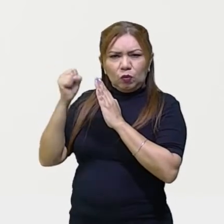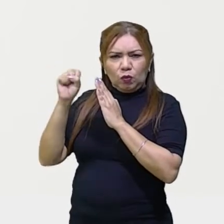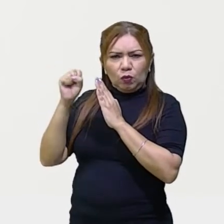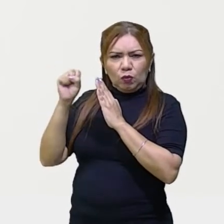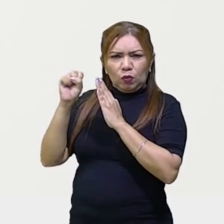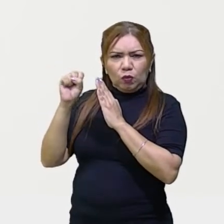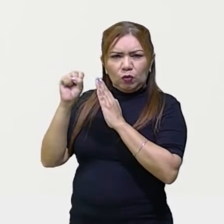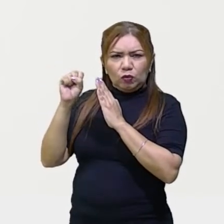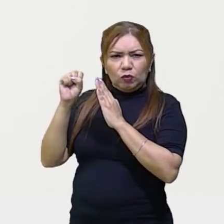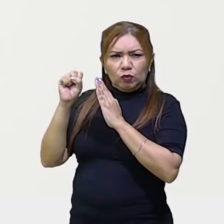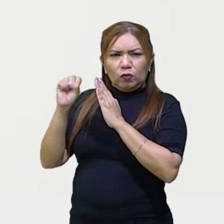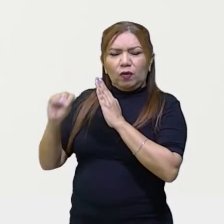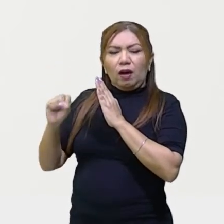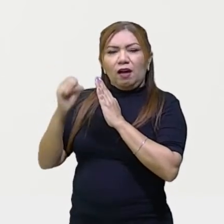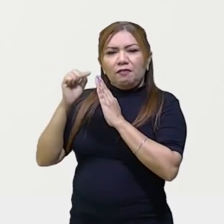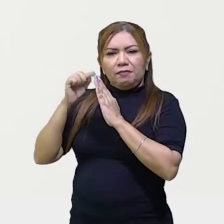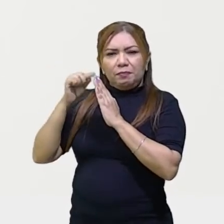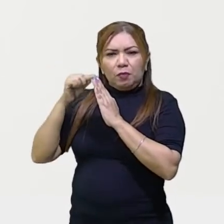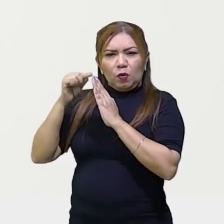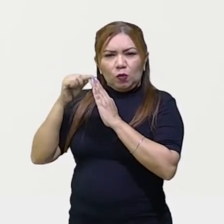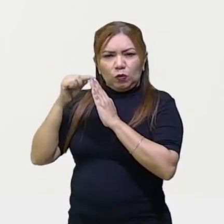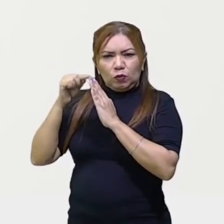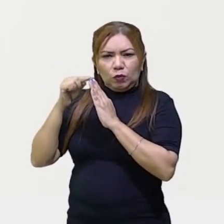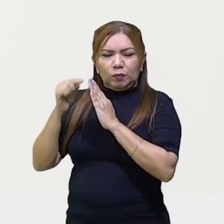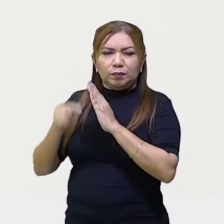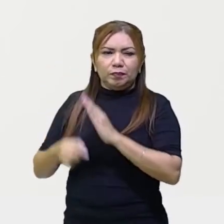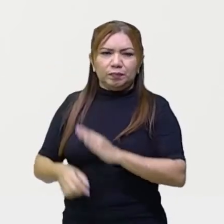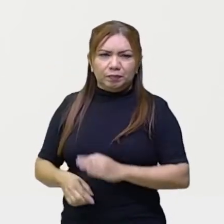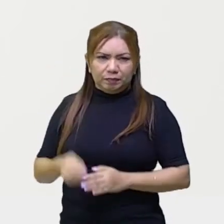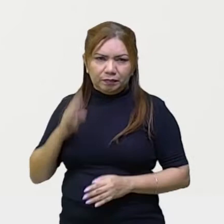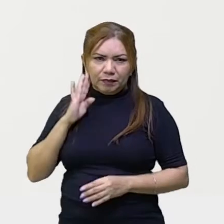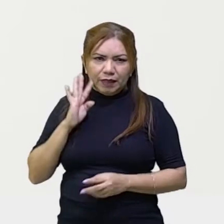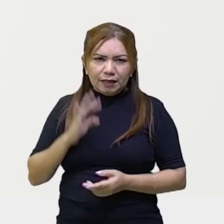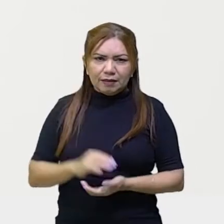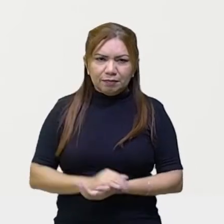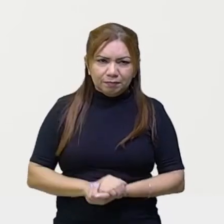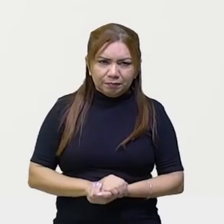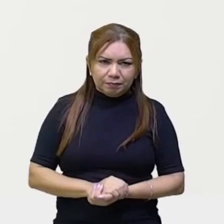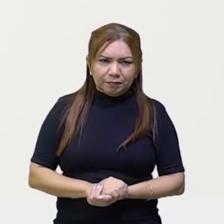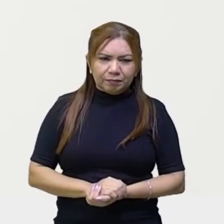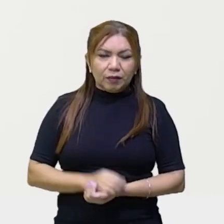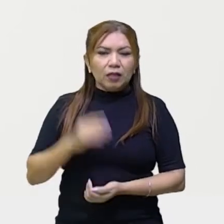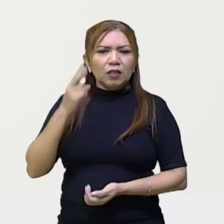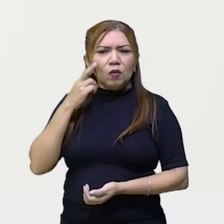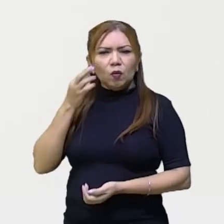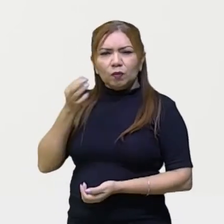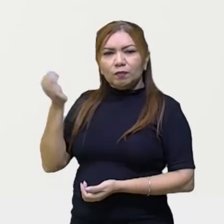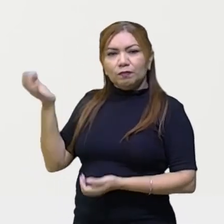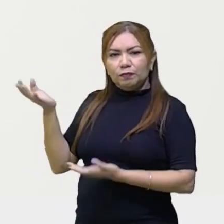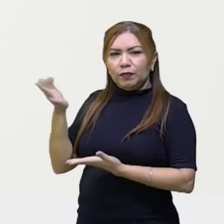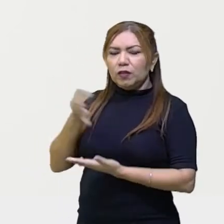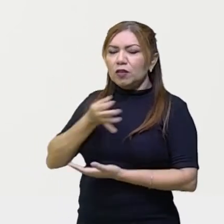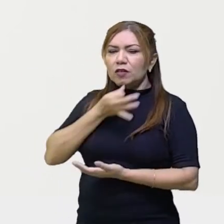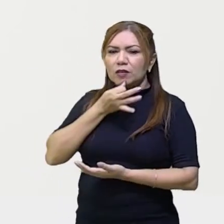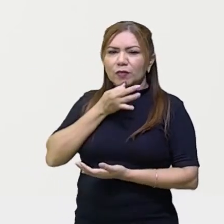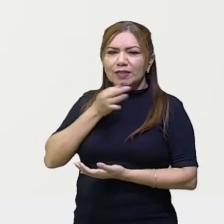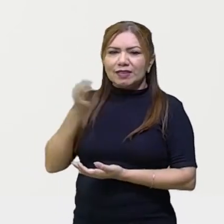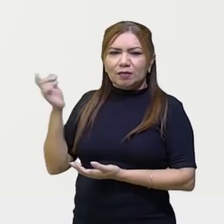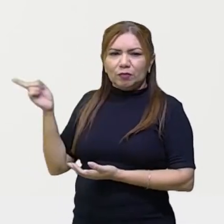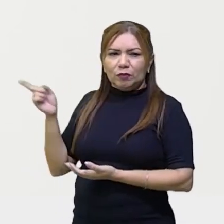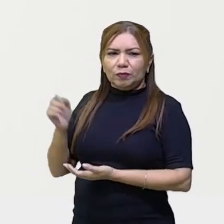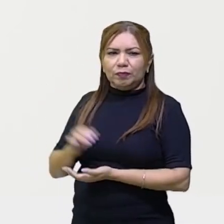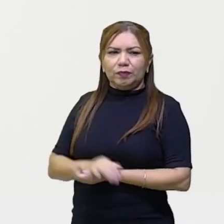e 8 vértices Beleza então vamos lá vamos conferir esse